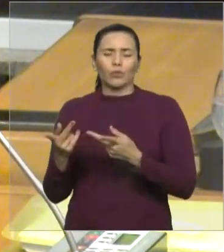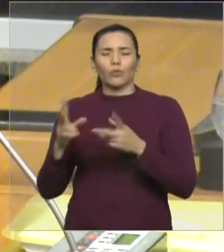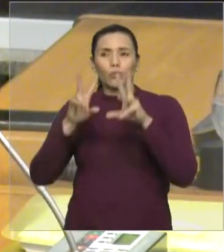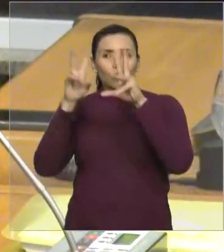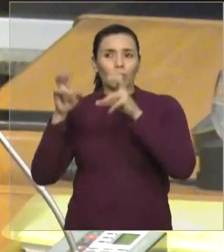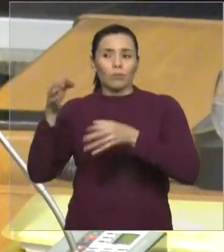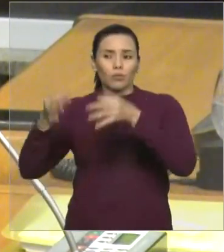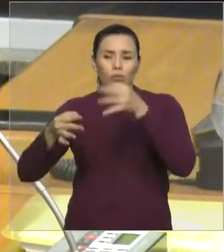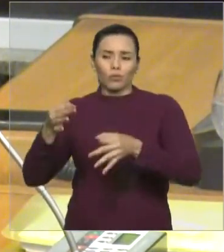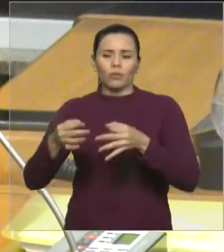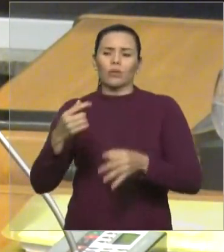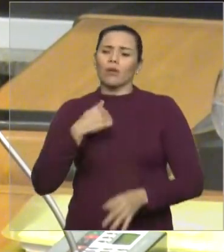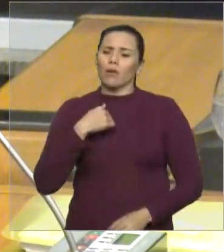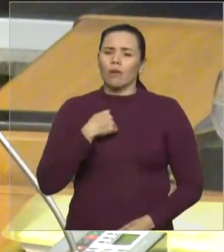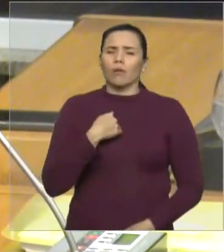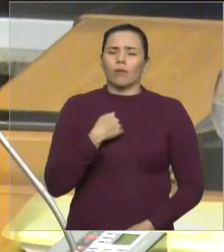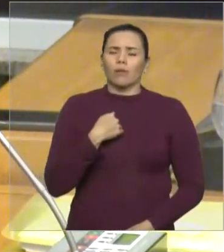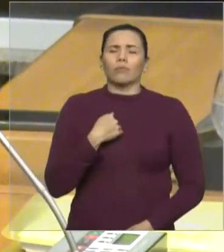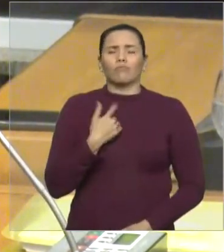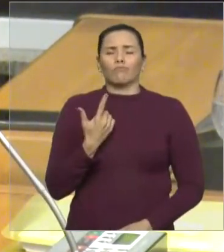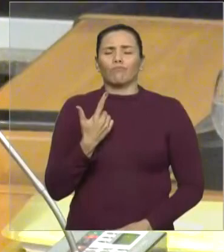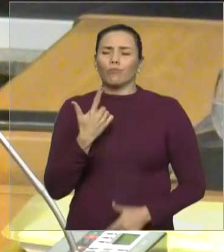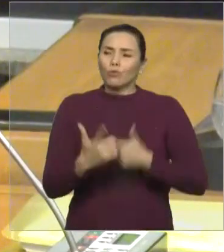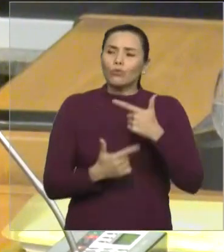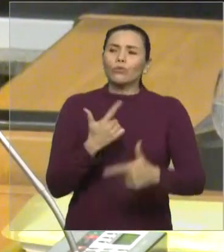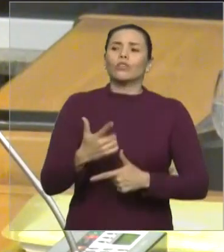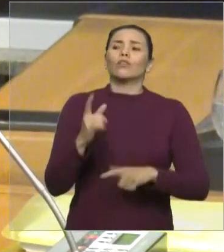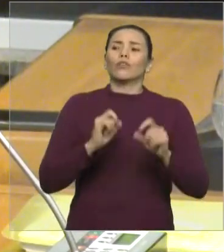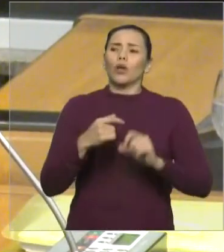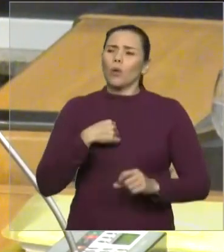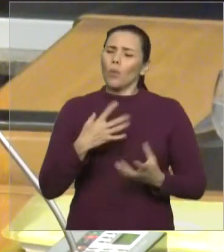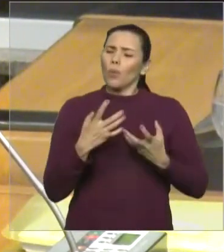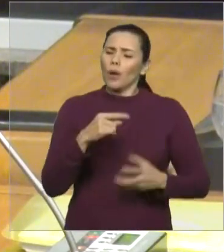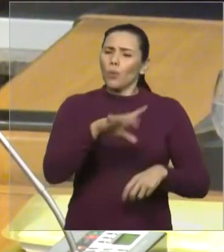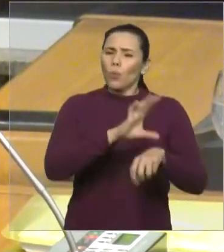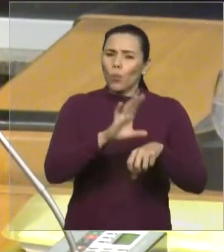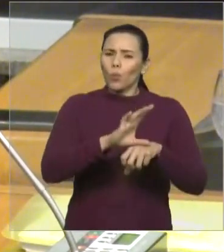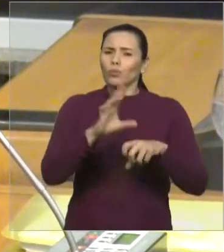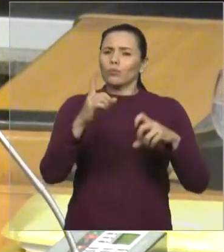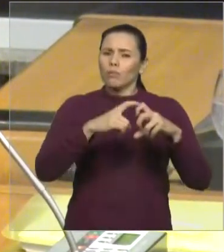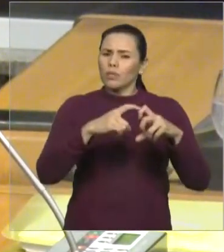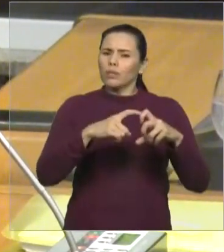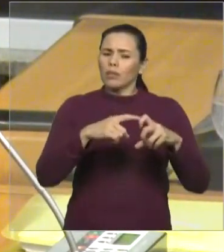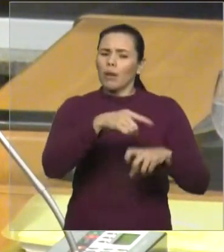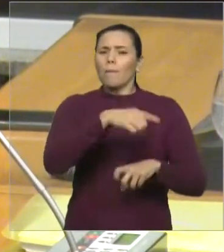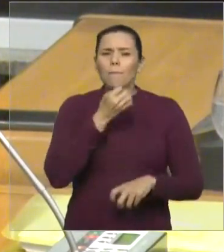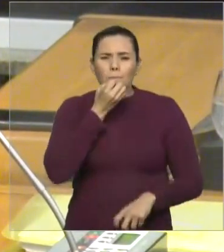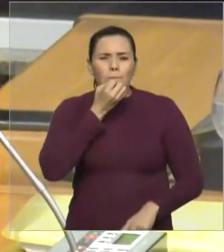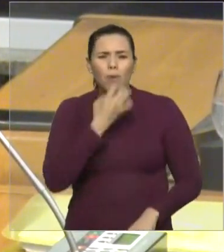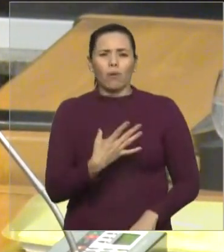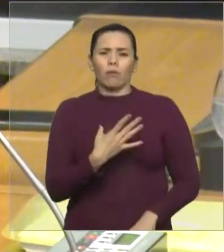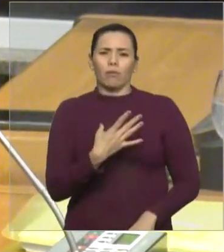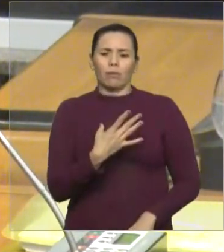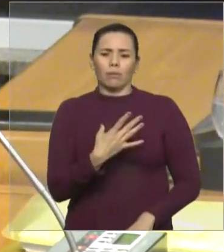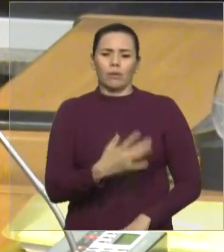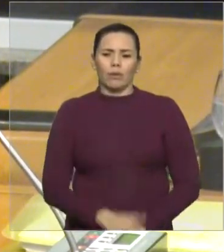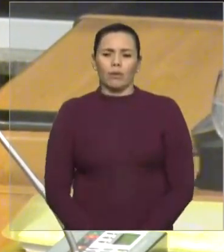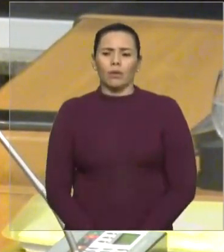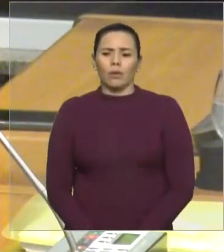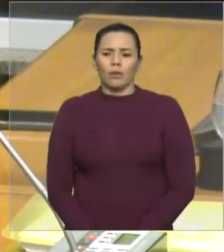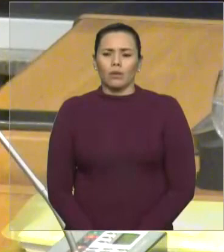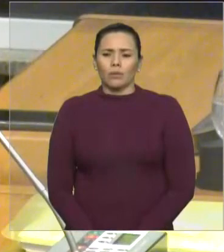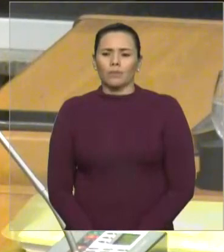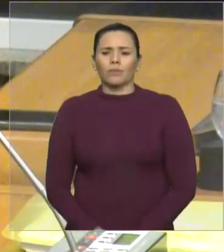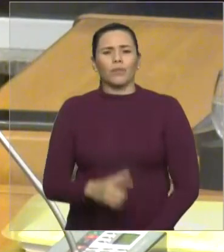É uma luta que eu faço sem trégua e sem trincheira, deputado, e apenas ouvindo alunos, sem às vezes